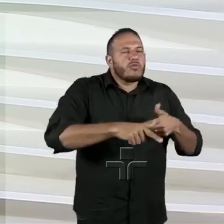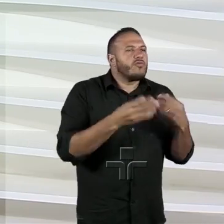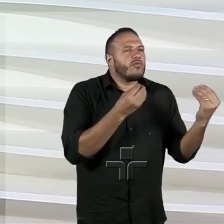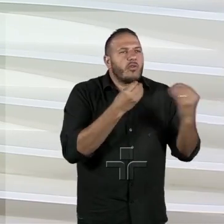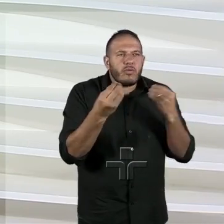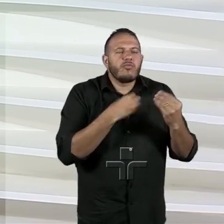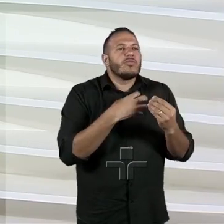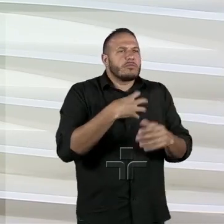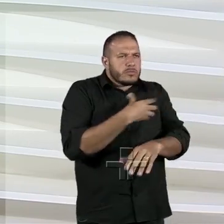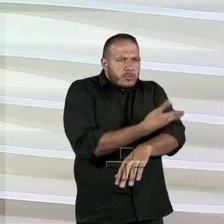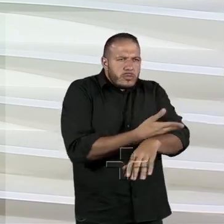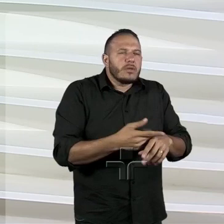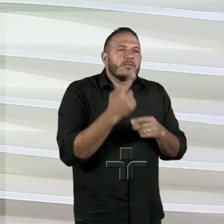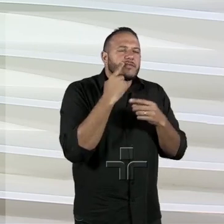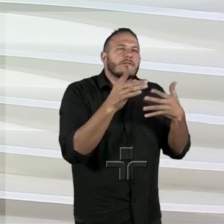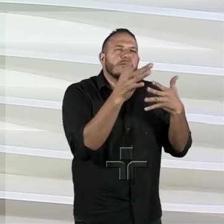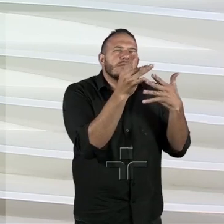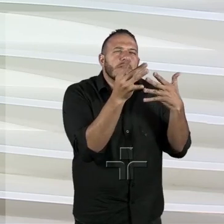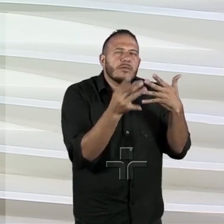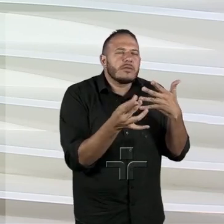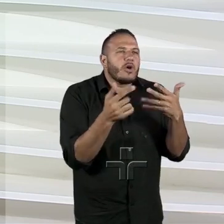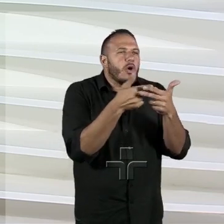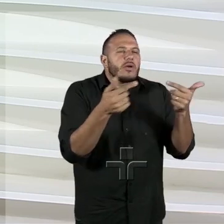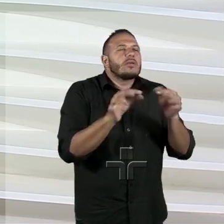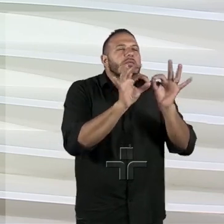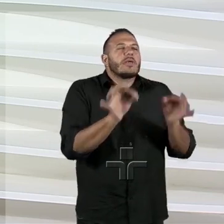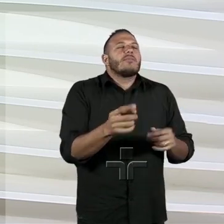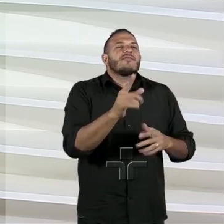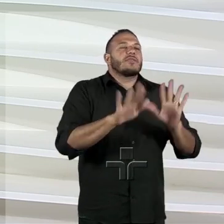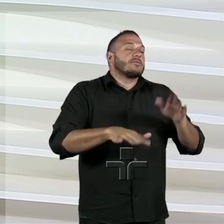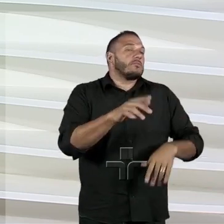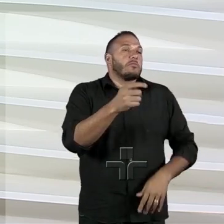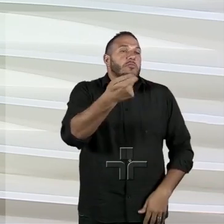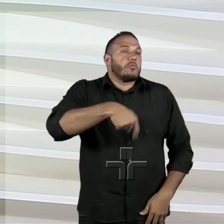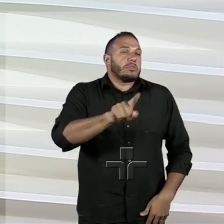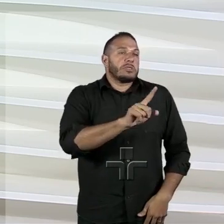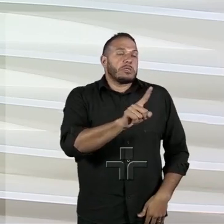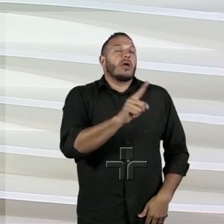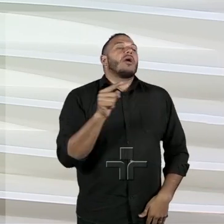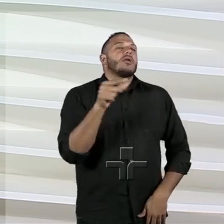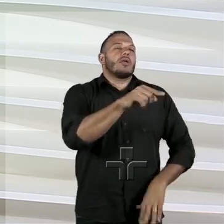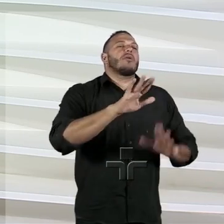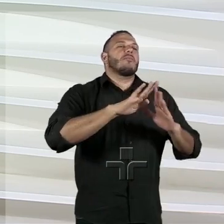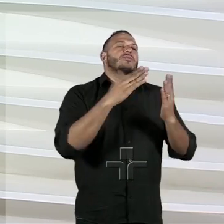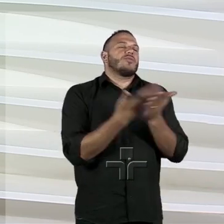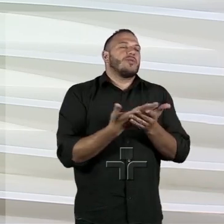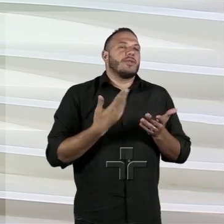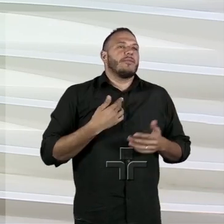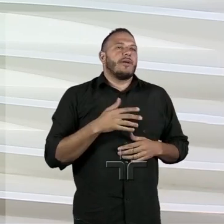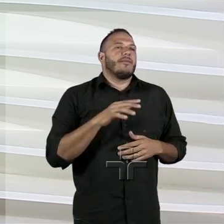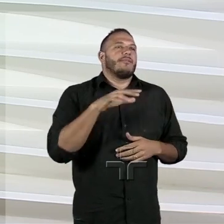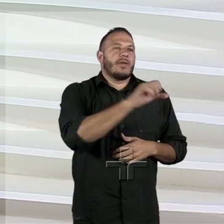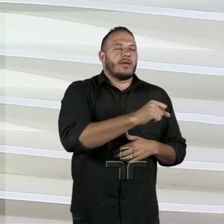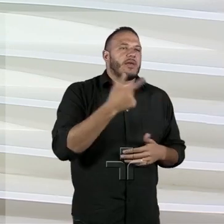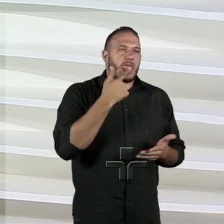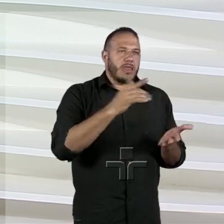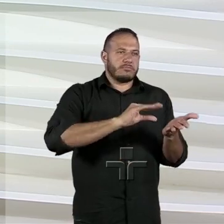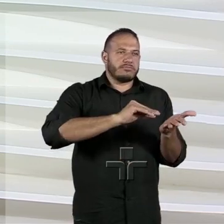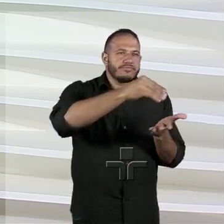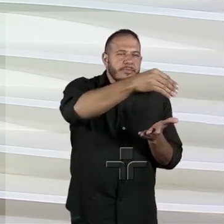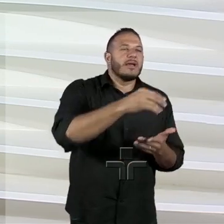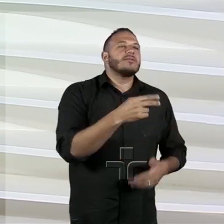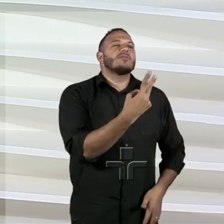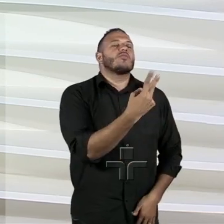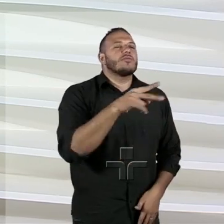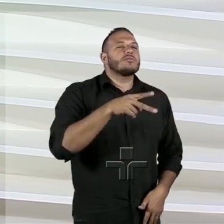desde detalhes simples de como, por exemplo, não precisar mais ir na escola para pegar segunda via de determinados documentos,